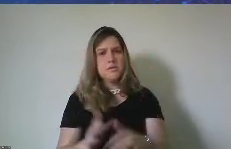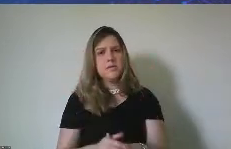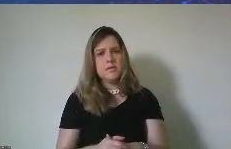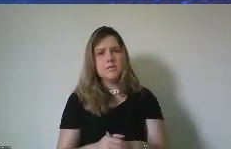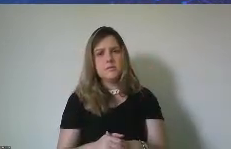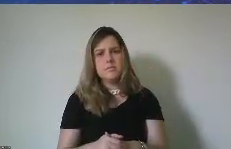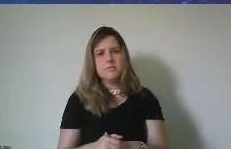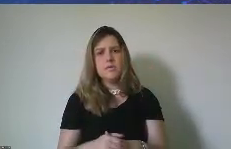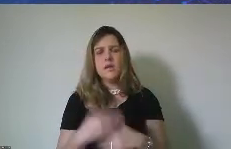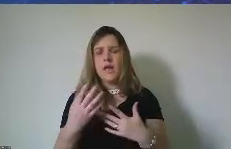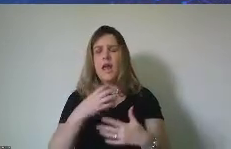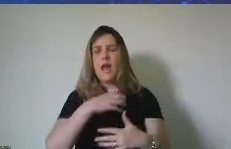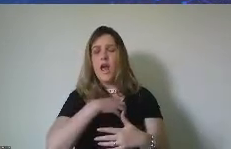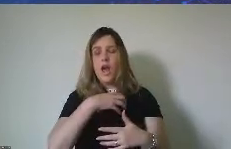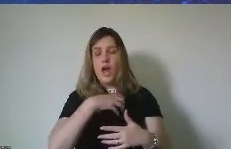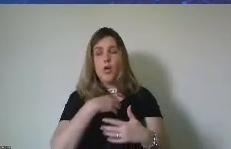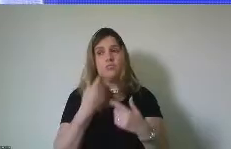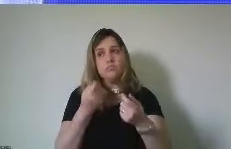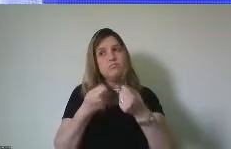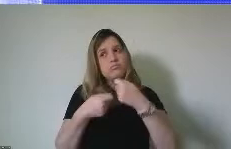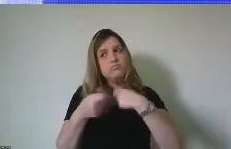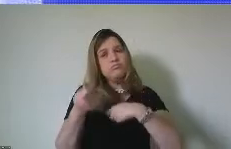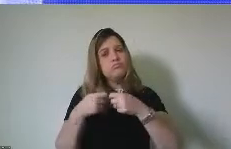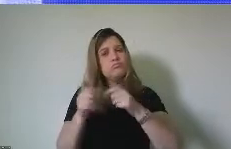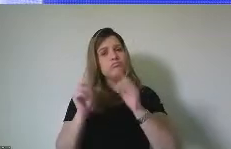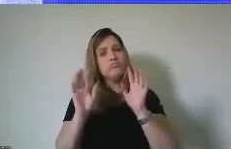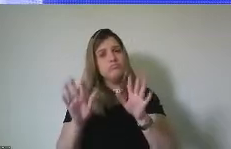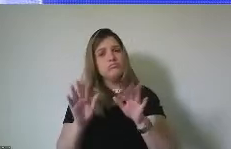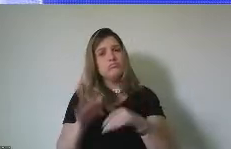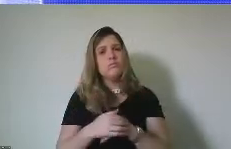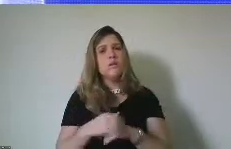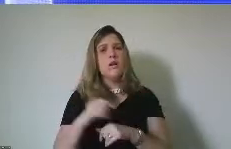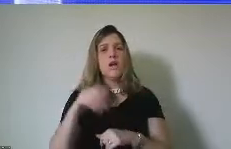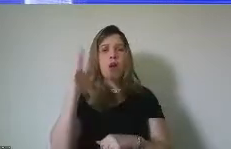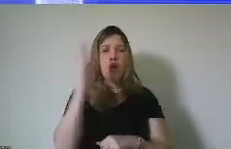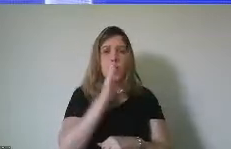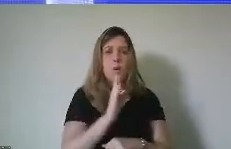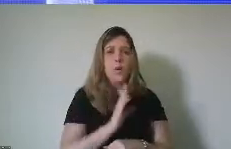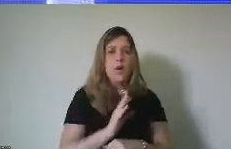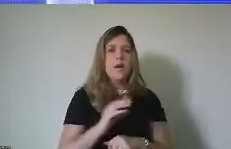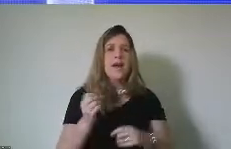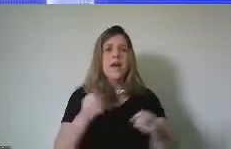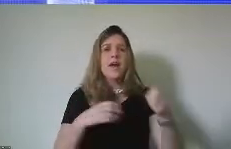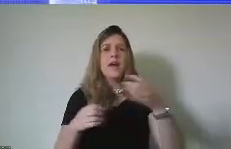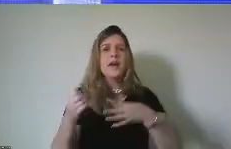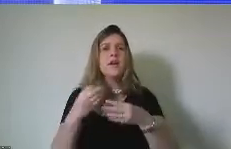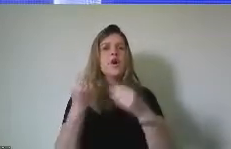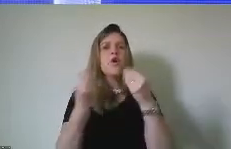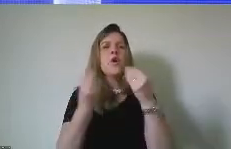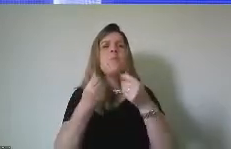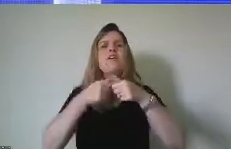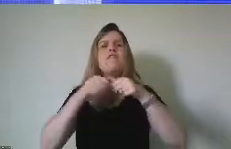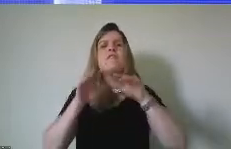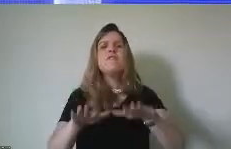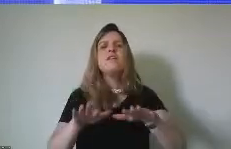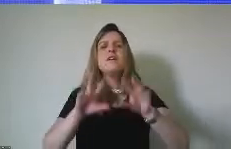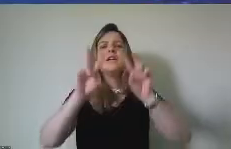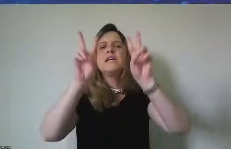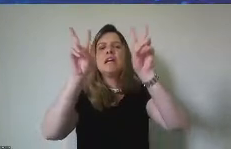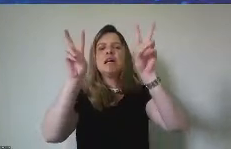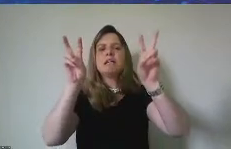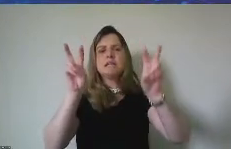para a gente mesmo né poxa com tanto avanço né o tanto avanço em renováveis como é que fica essa questão a transmissão